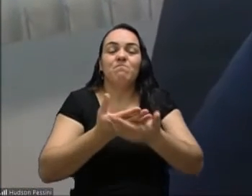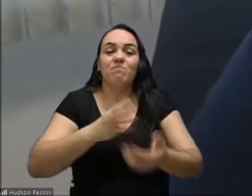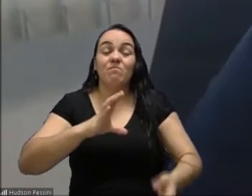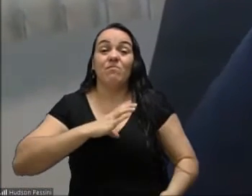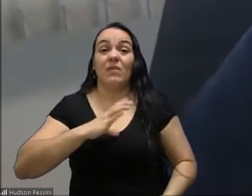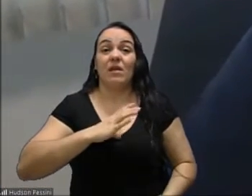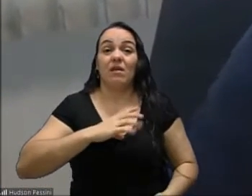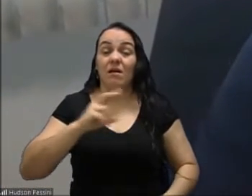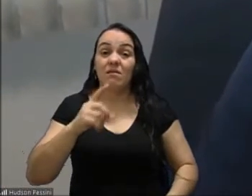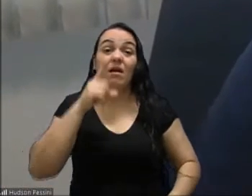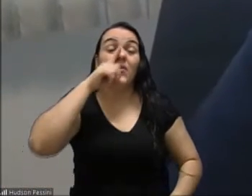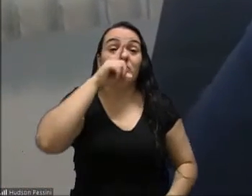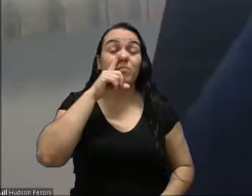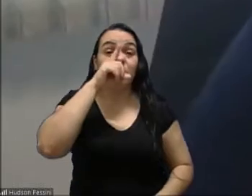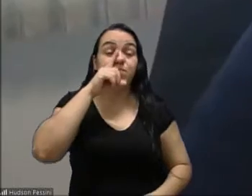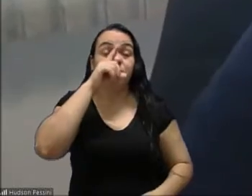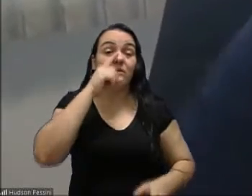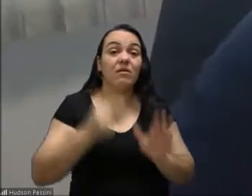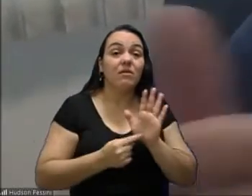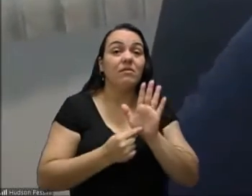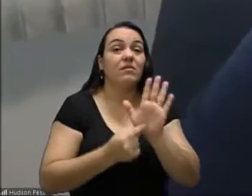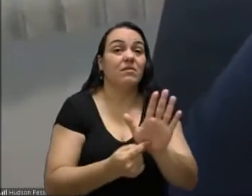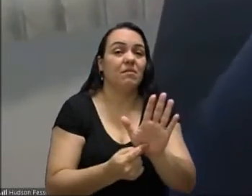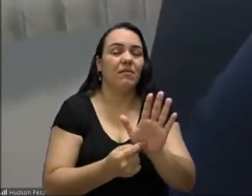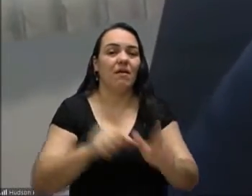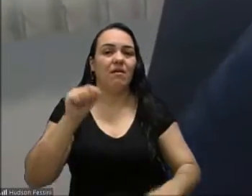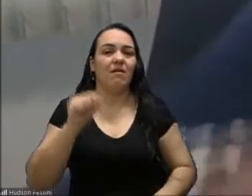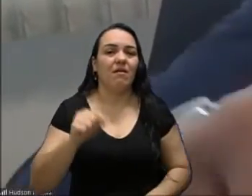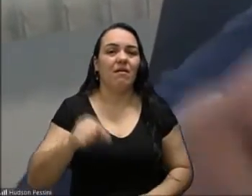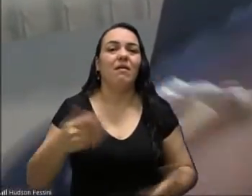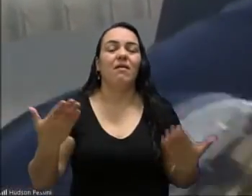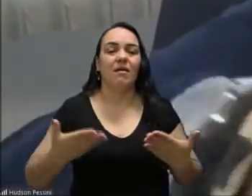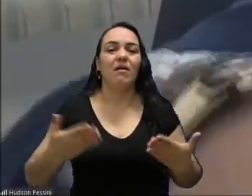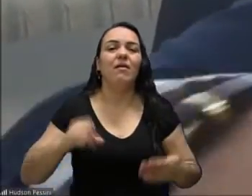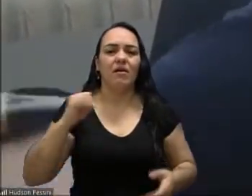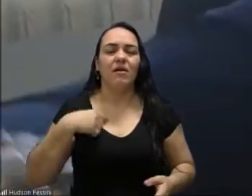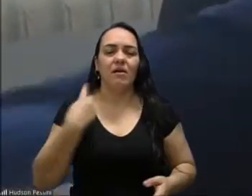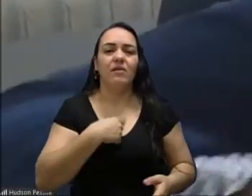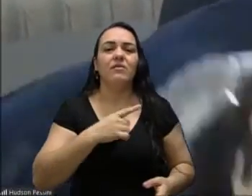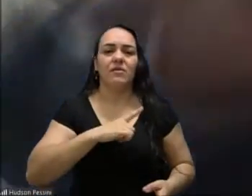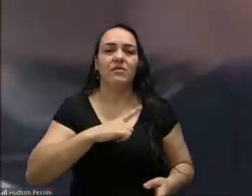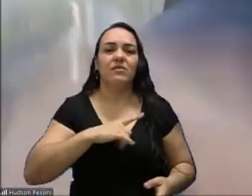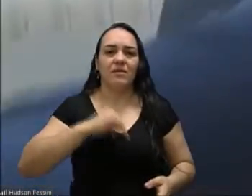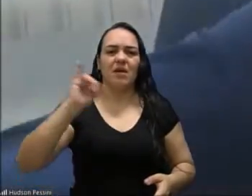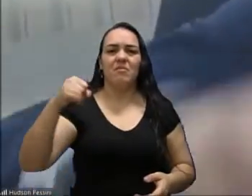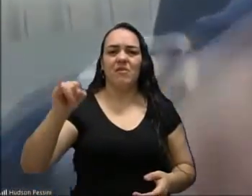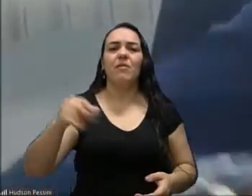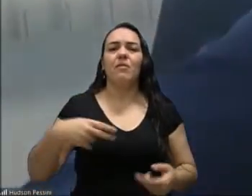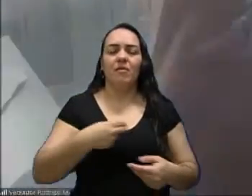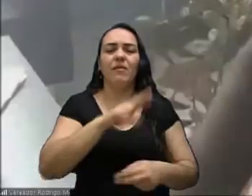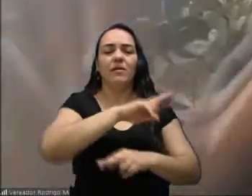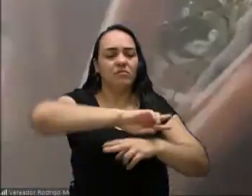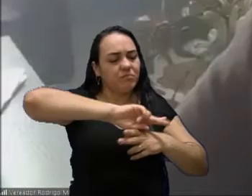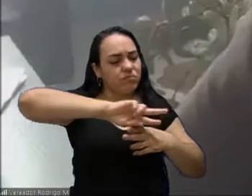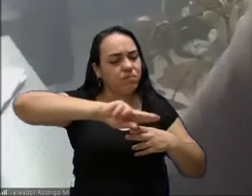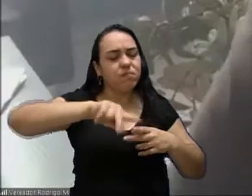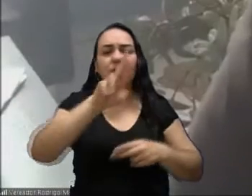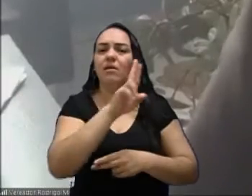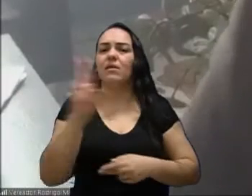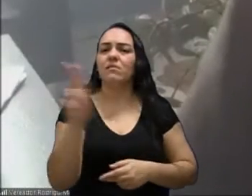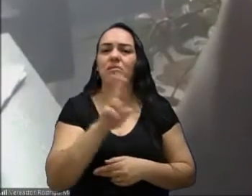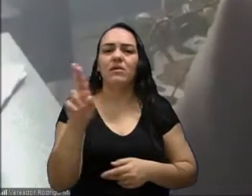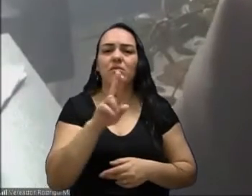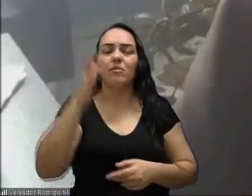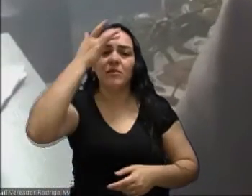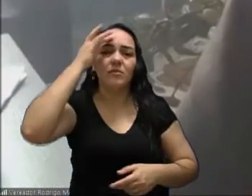muito cuidado no que você apoia. Eu acho que nós temos hoje, que sim, a mulher do frango aí, o cara... Essas pessoas